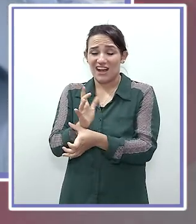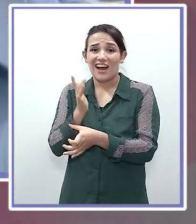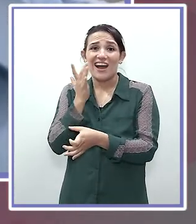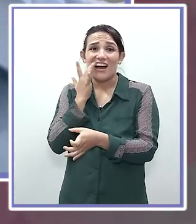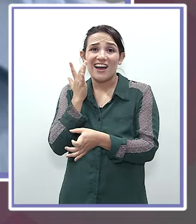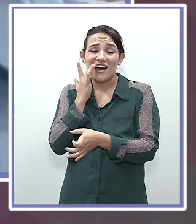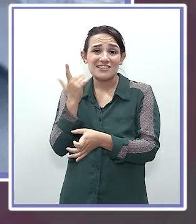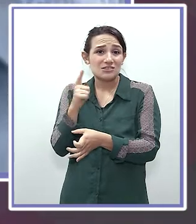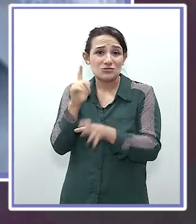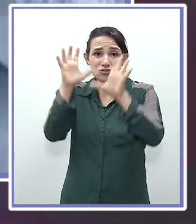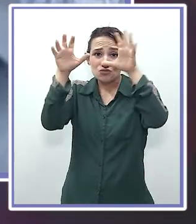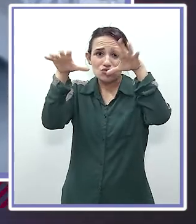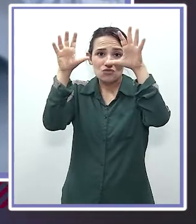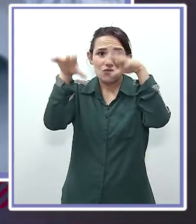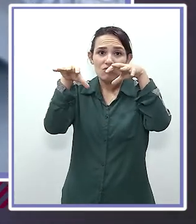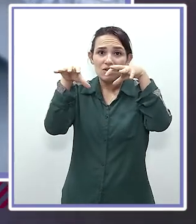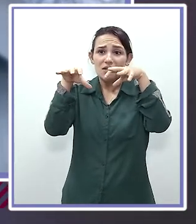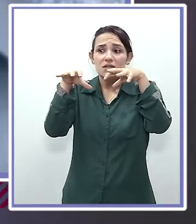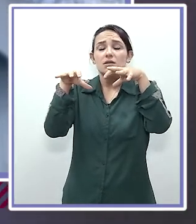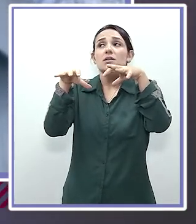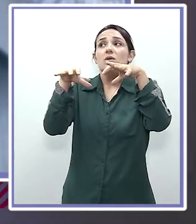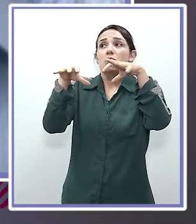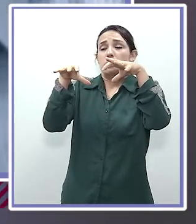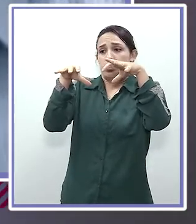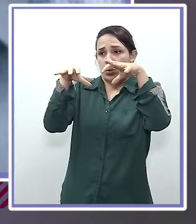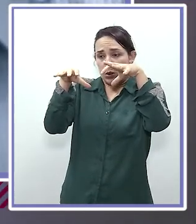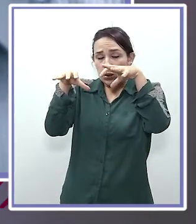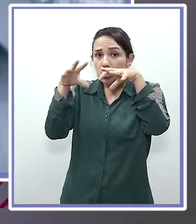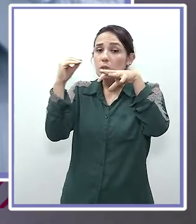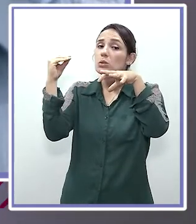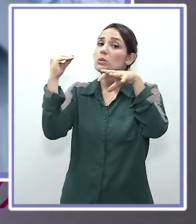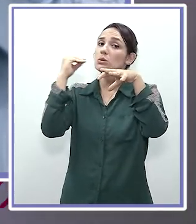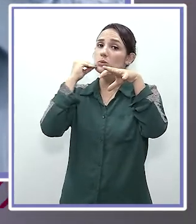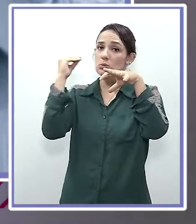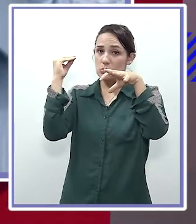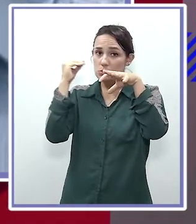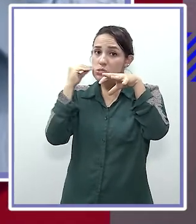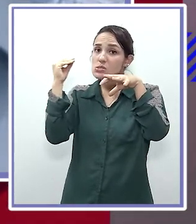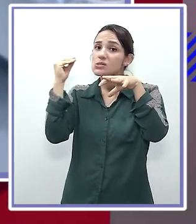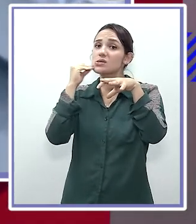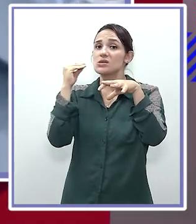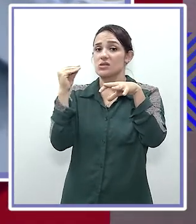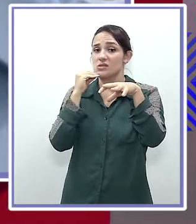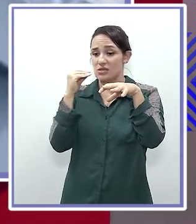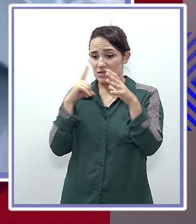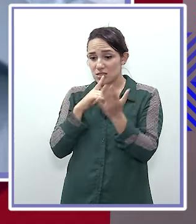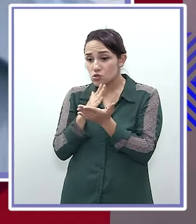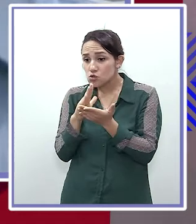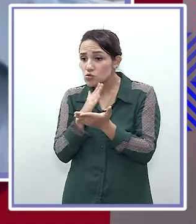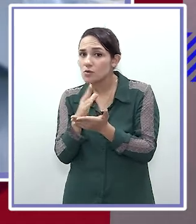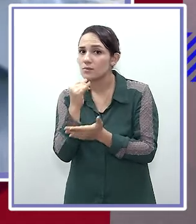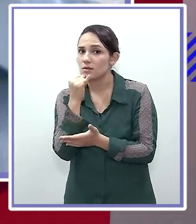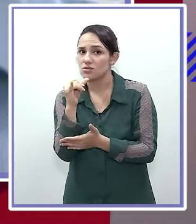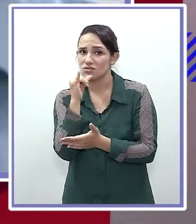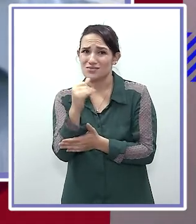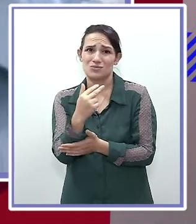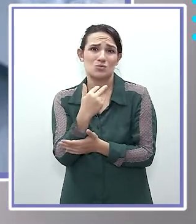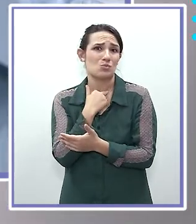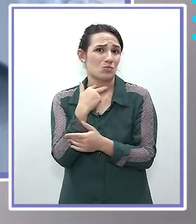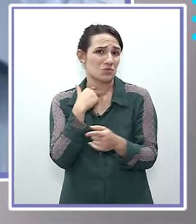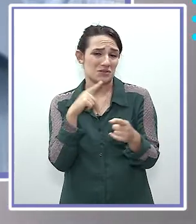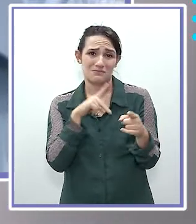fôlego. Então, essa é uma tentativa já de tentar passar esse período de seca sem que tenha cortes e